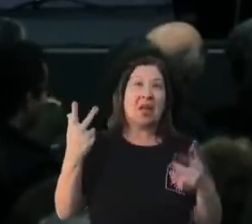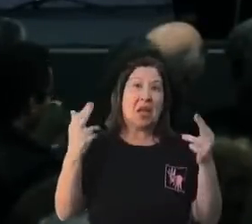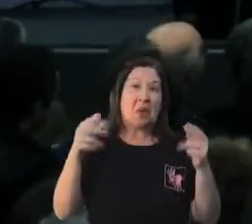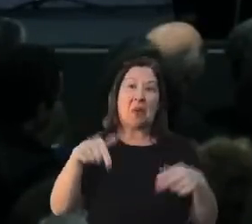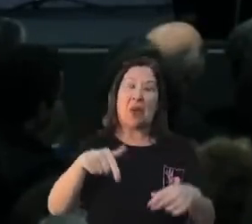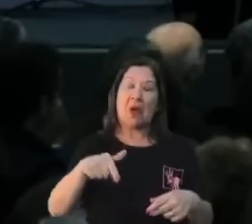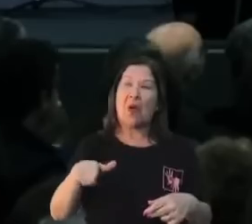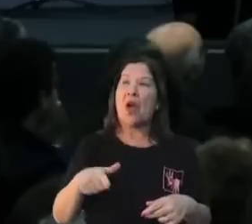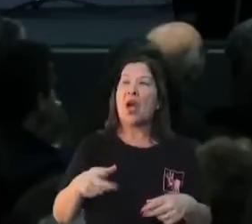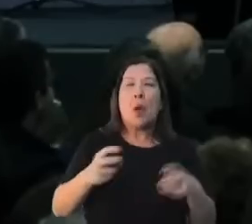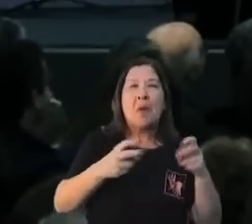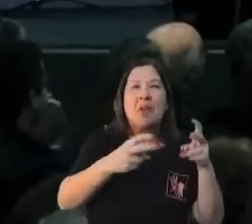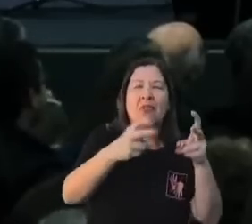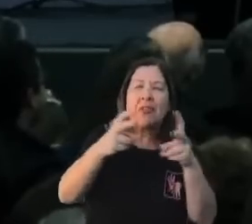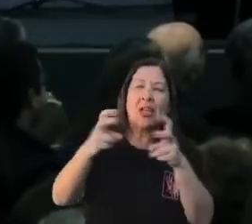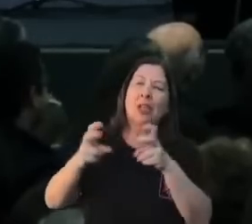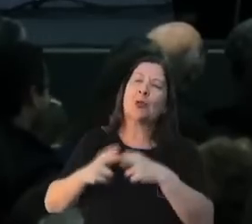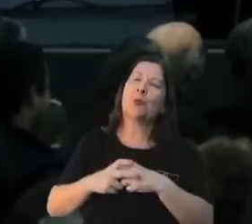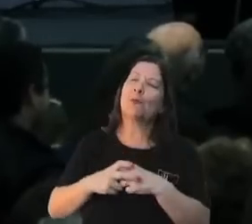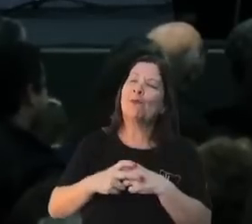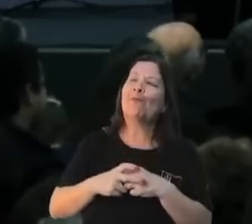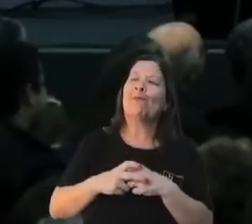olharam, ih, esse serviço está mal feito.